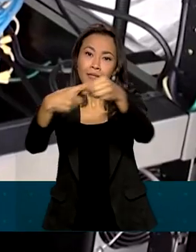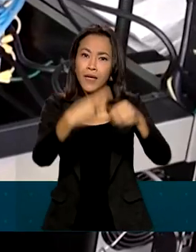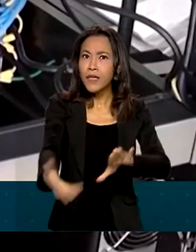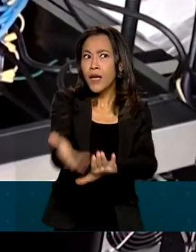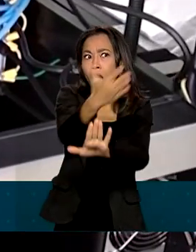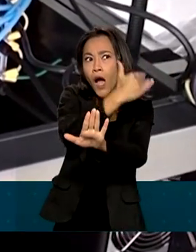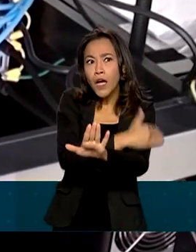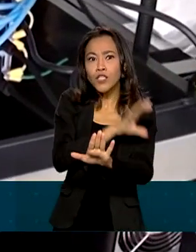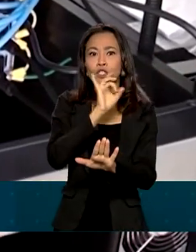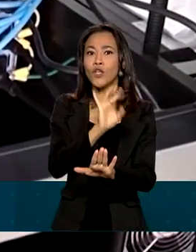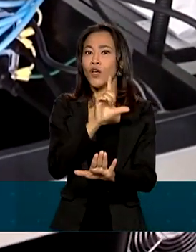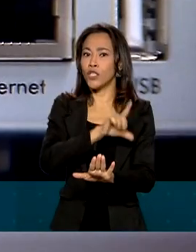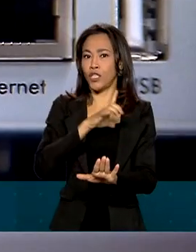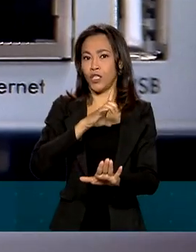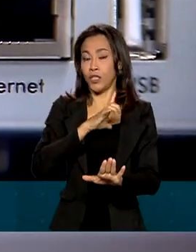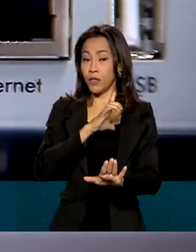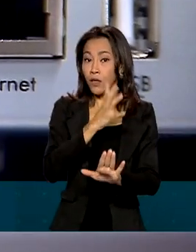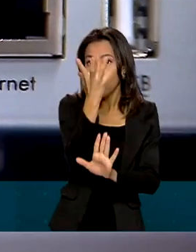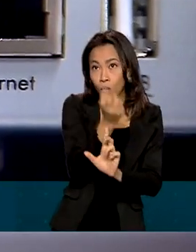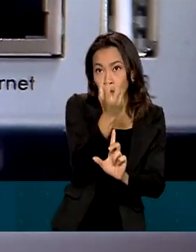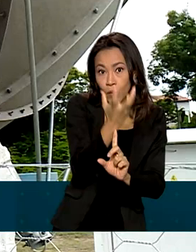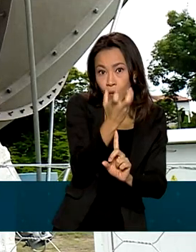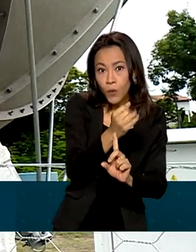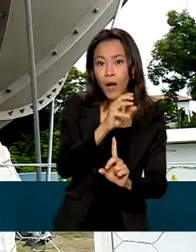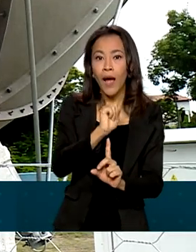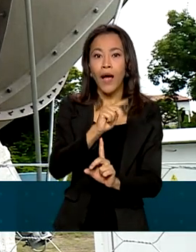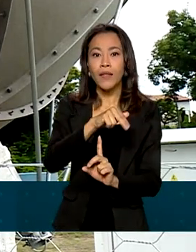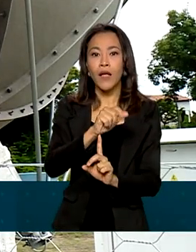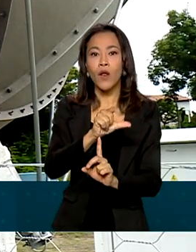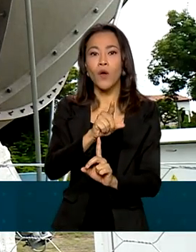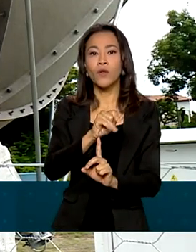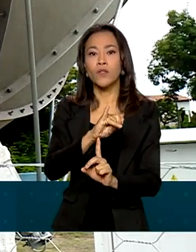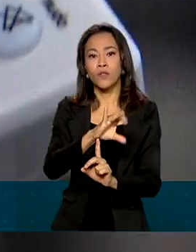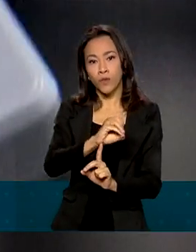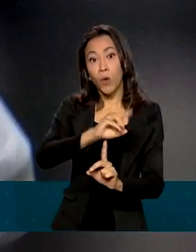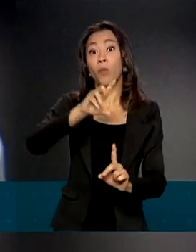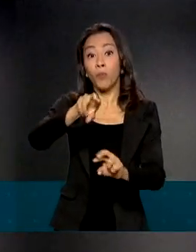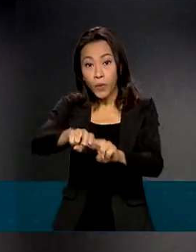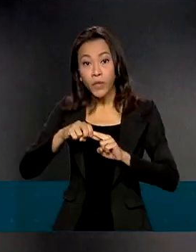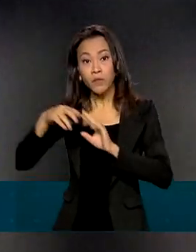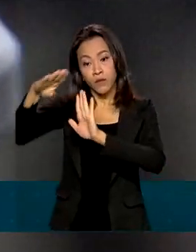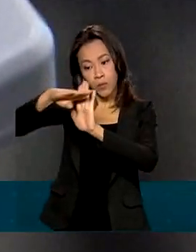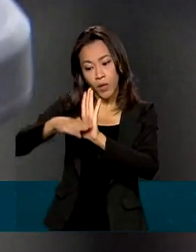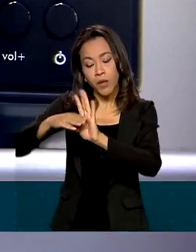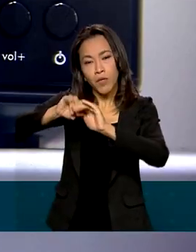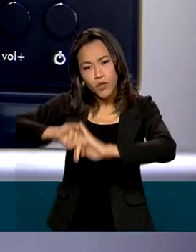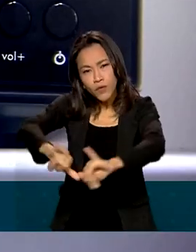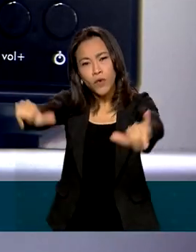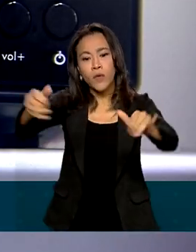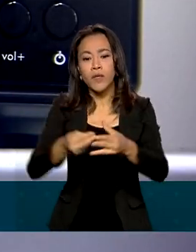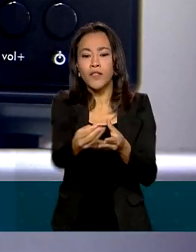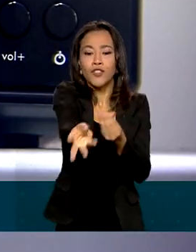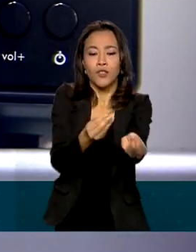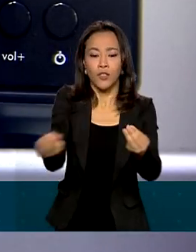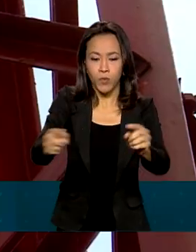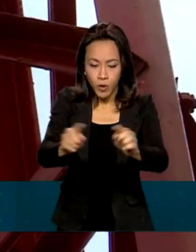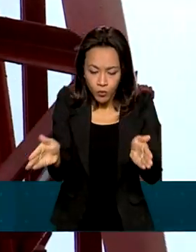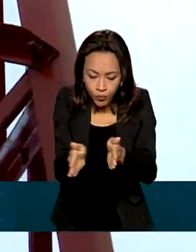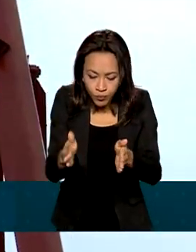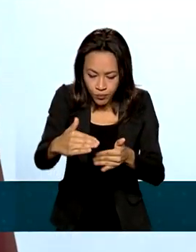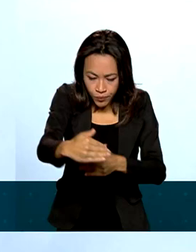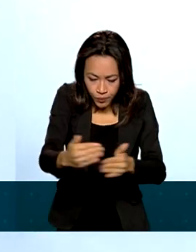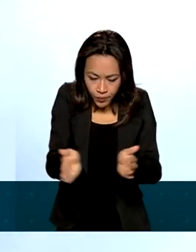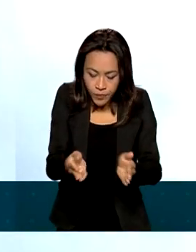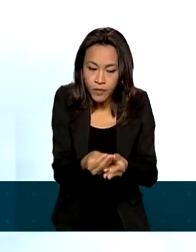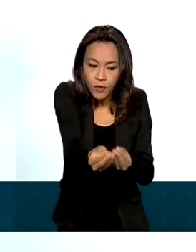o sinal analógico. Para isso, instituiu o programa Digitaliza Brasil, que está distribuindo conversores às famílias de baixa renda